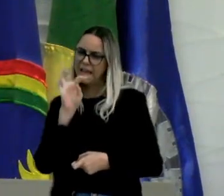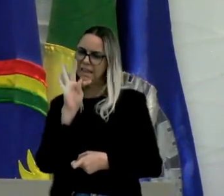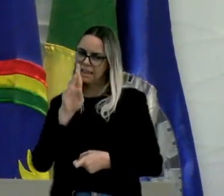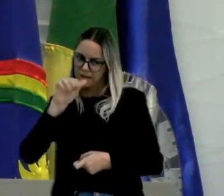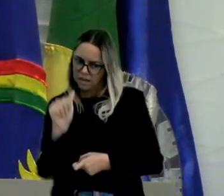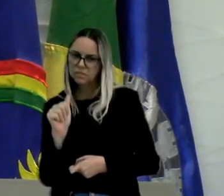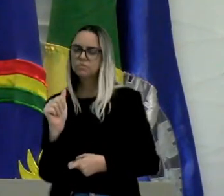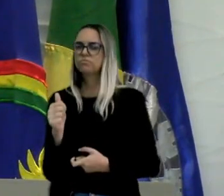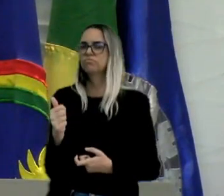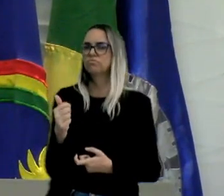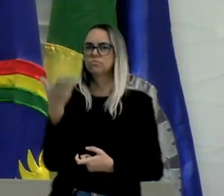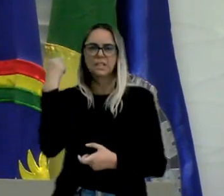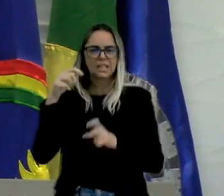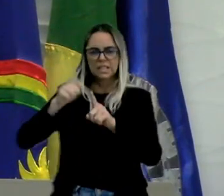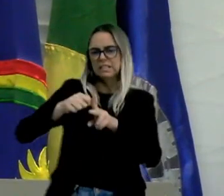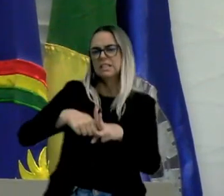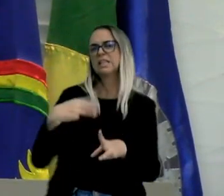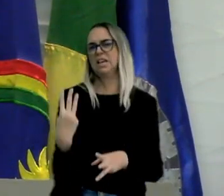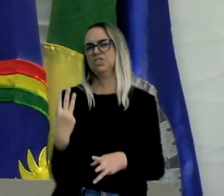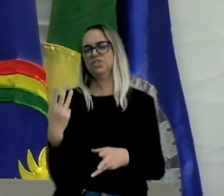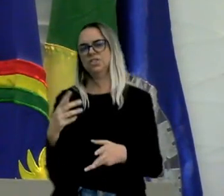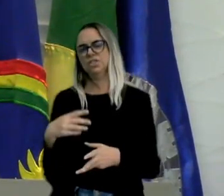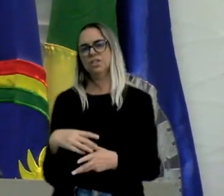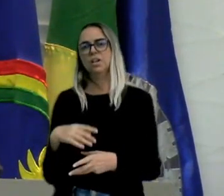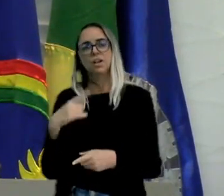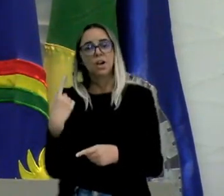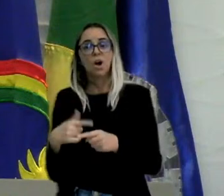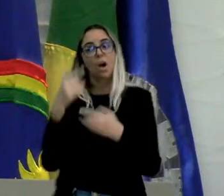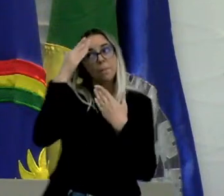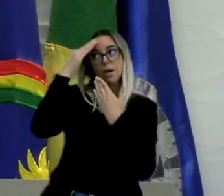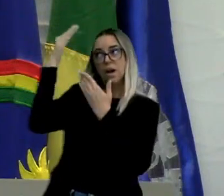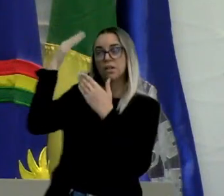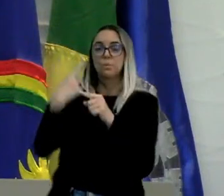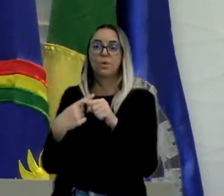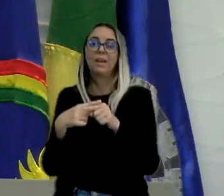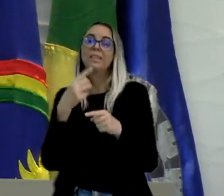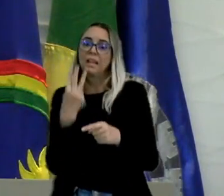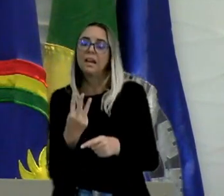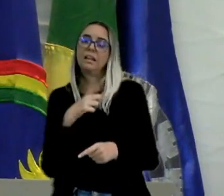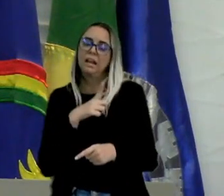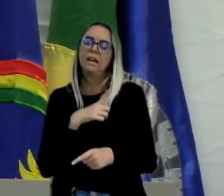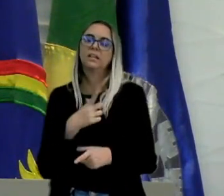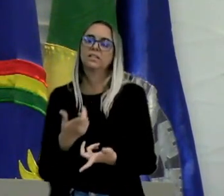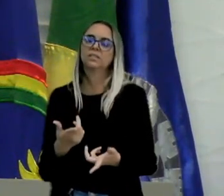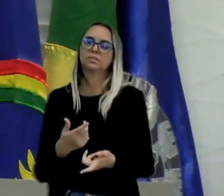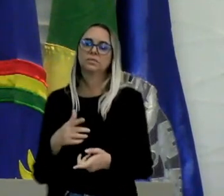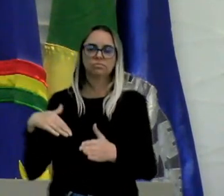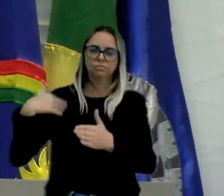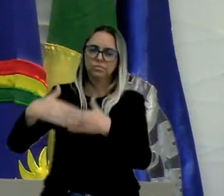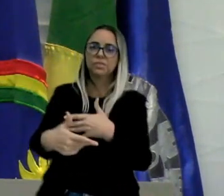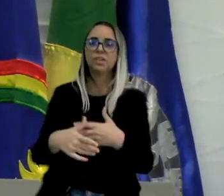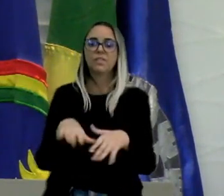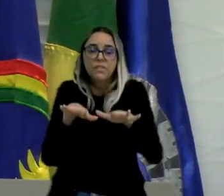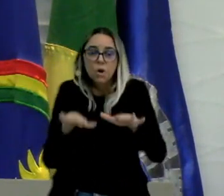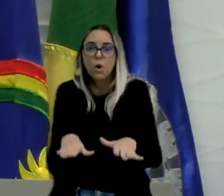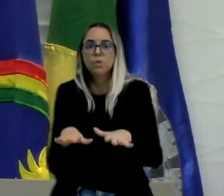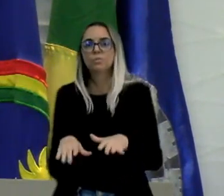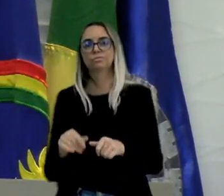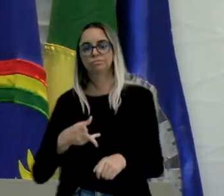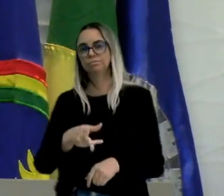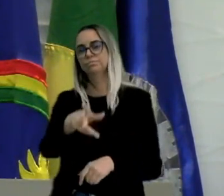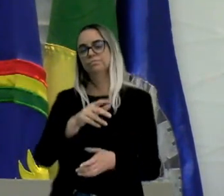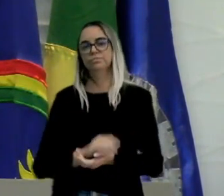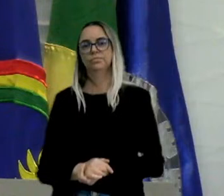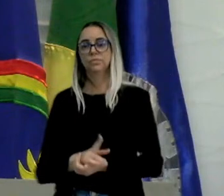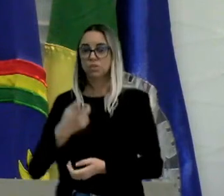J deles porque tinha porque ficou e continuou a Gente Tá torcendo João